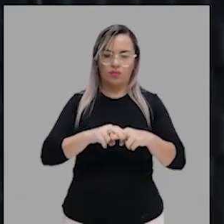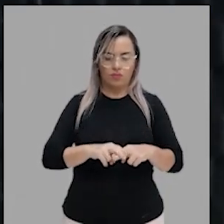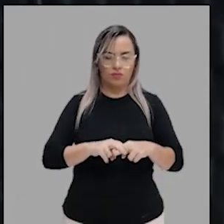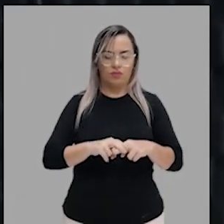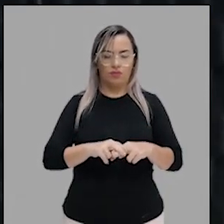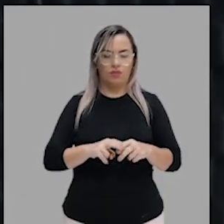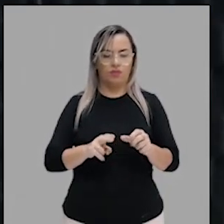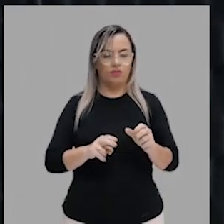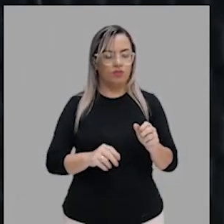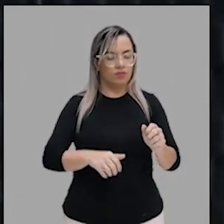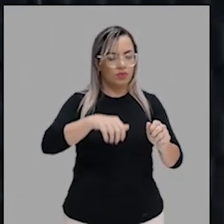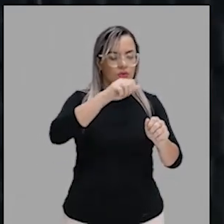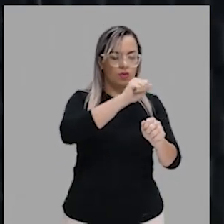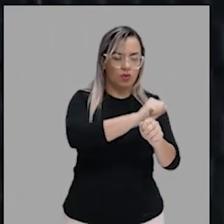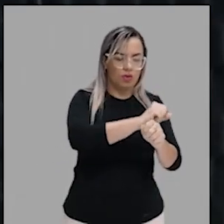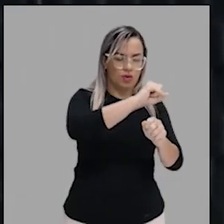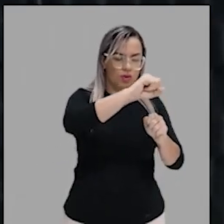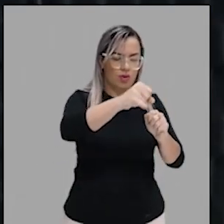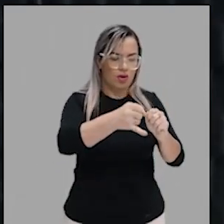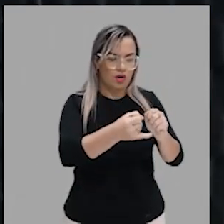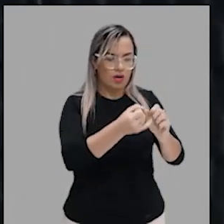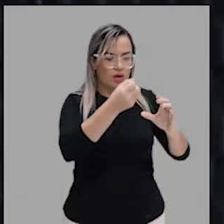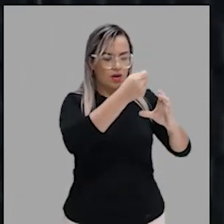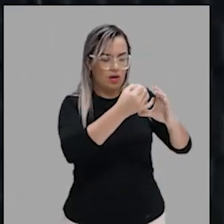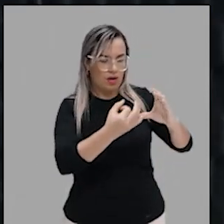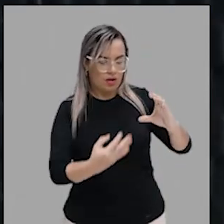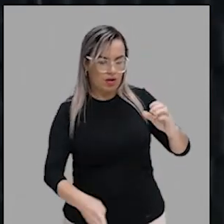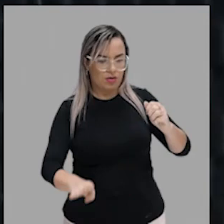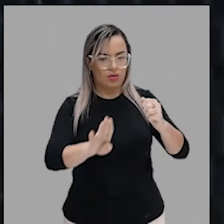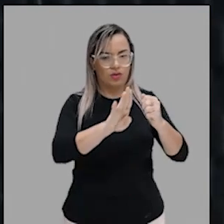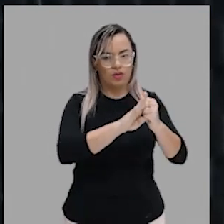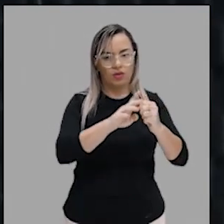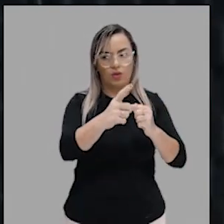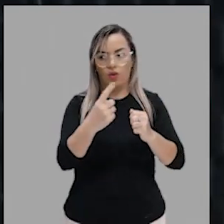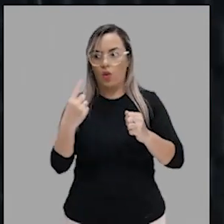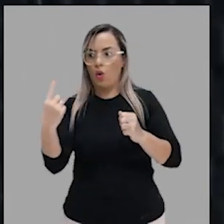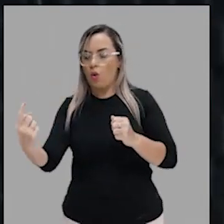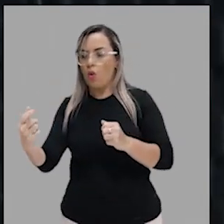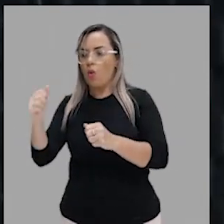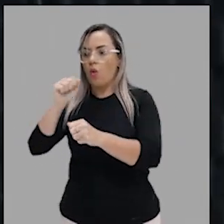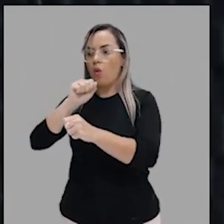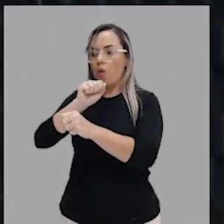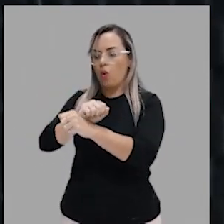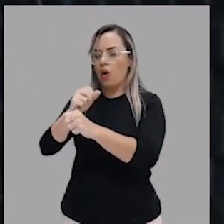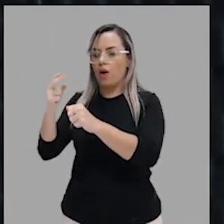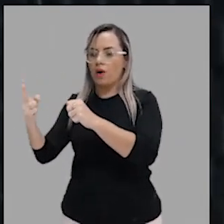adjetivo traz características para o substantivo, o advérbio vai trazer mais